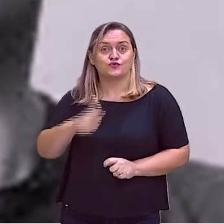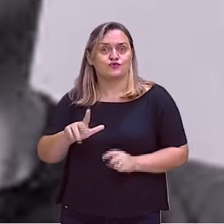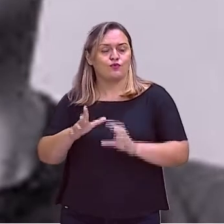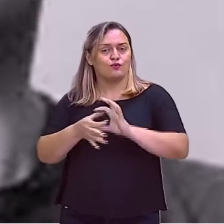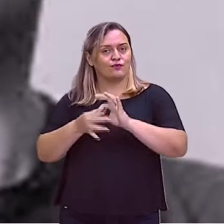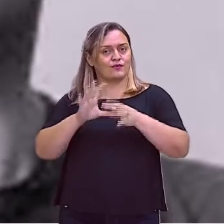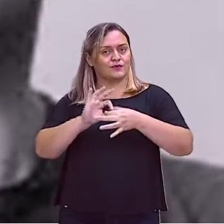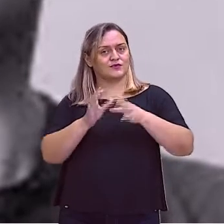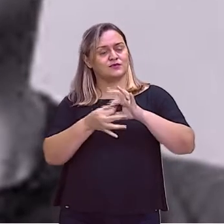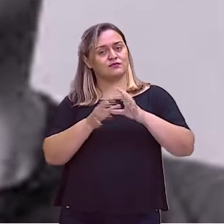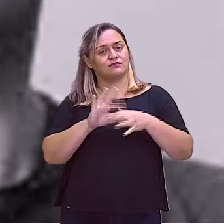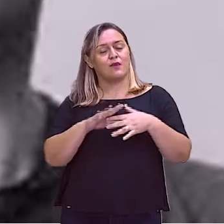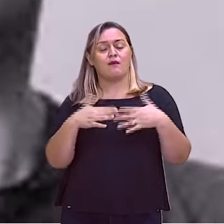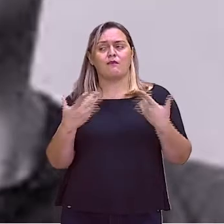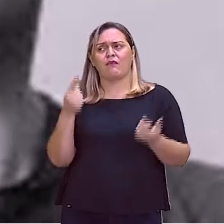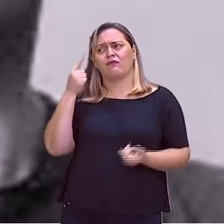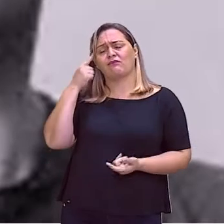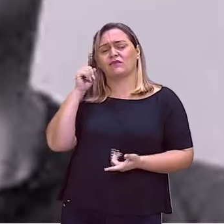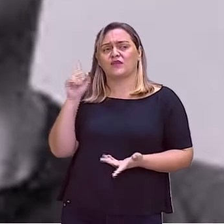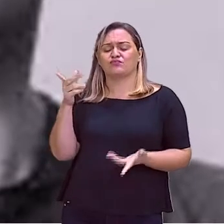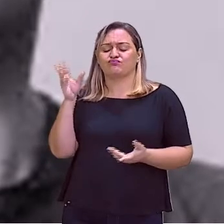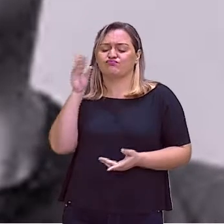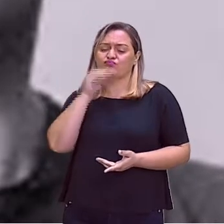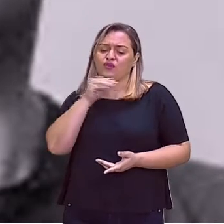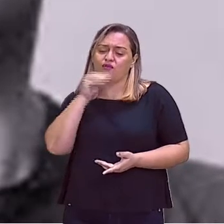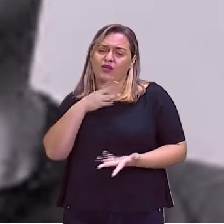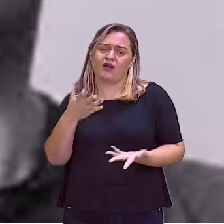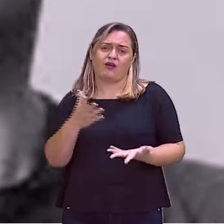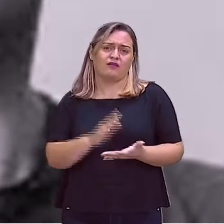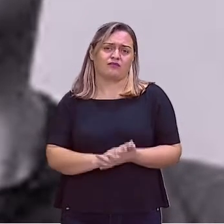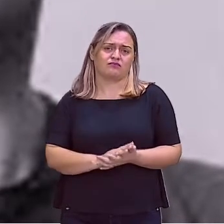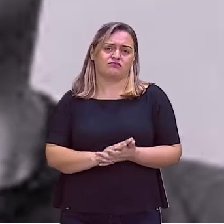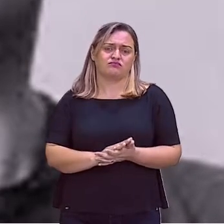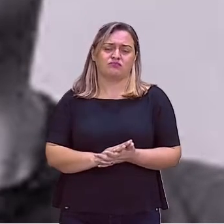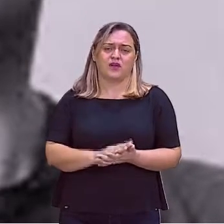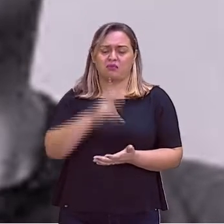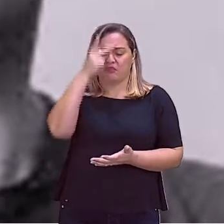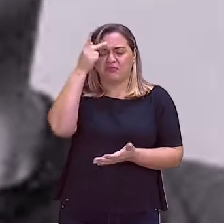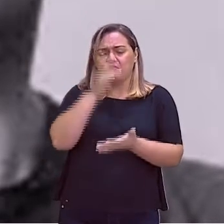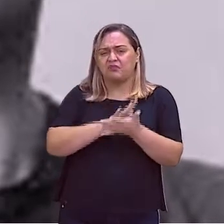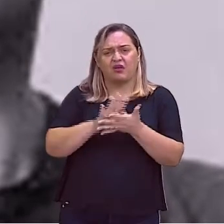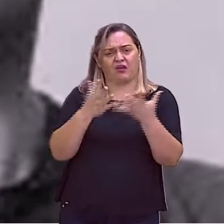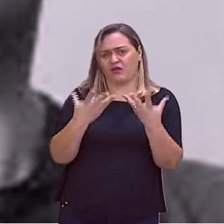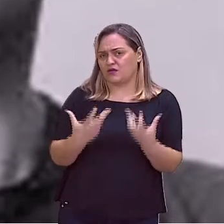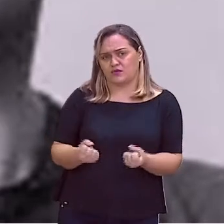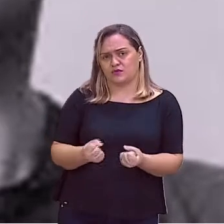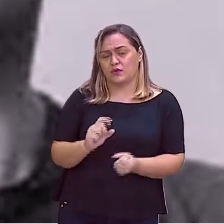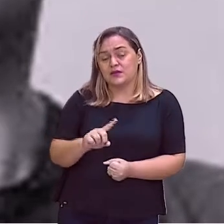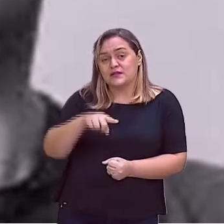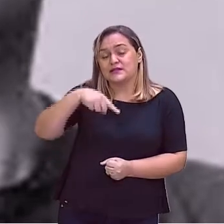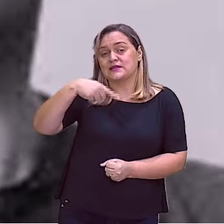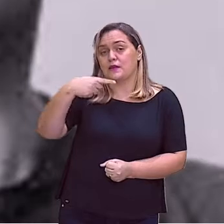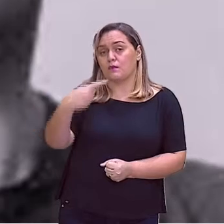a ideia acabou não empolgando. 2 anos depois, em 24 de junho de